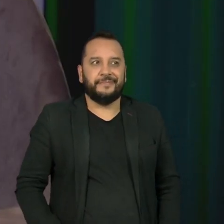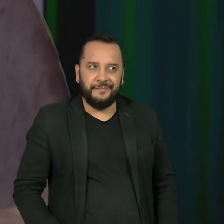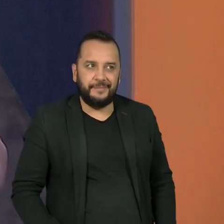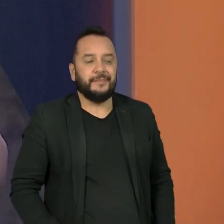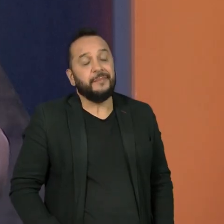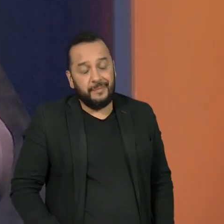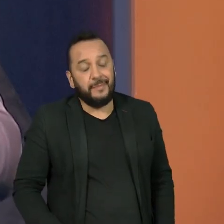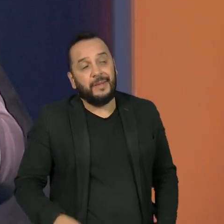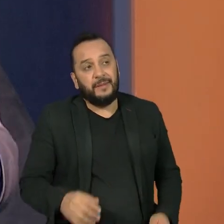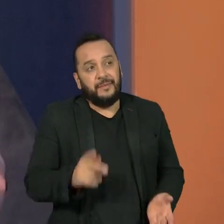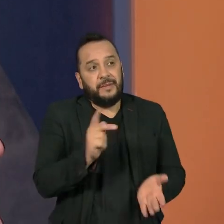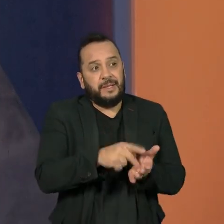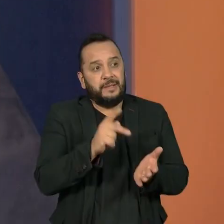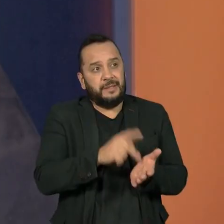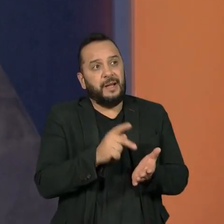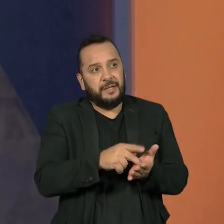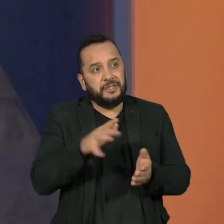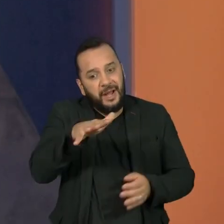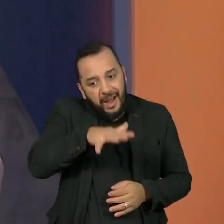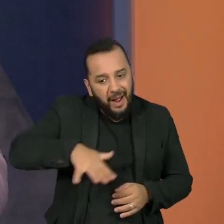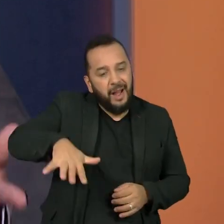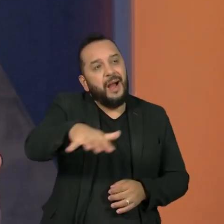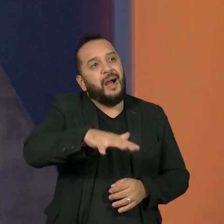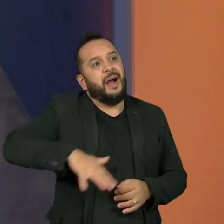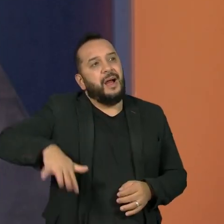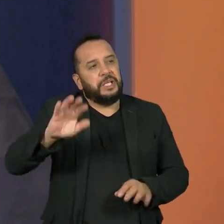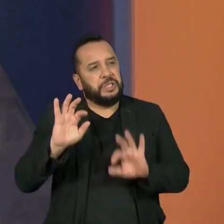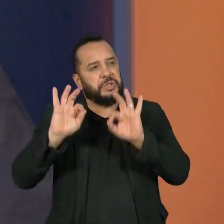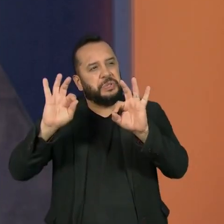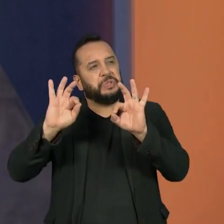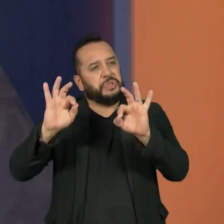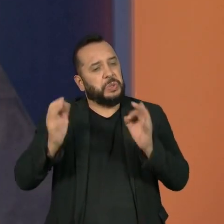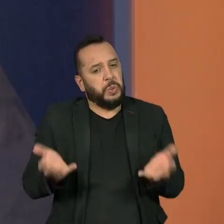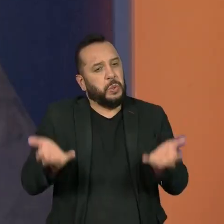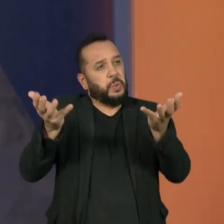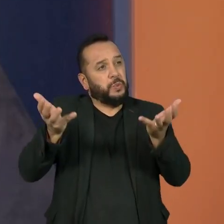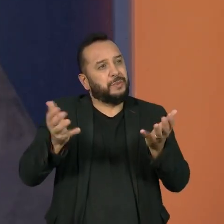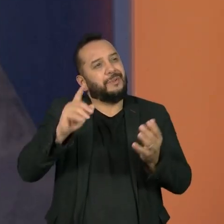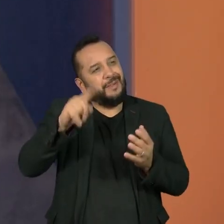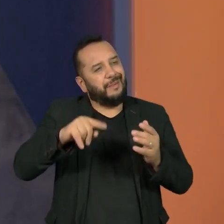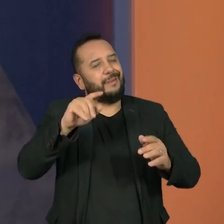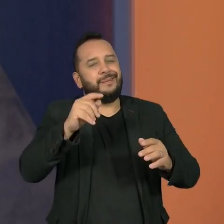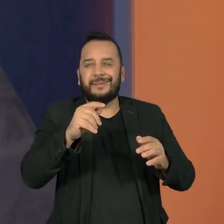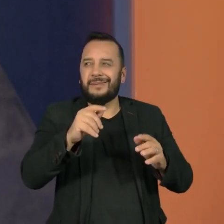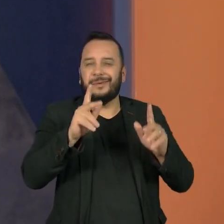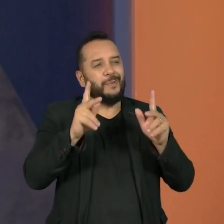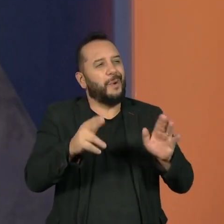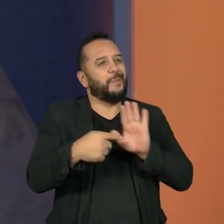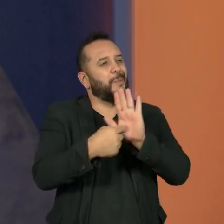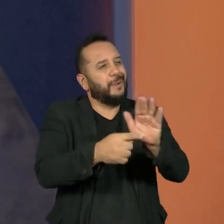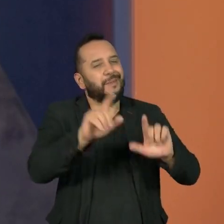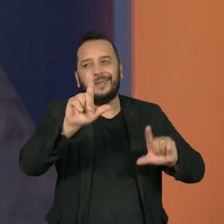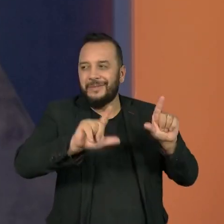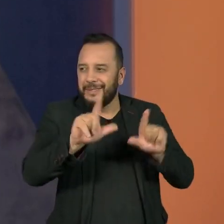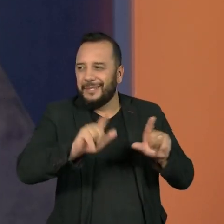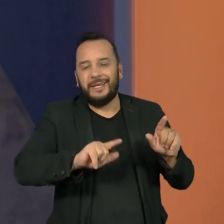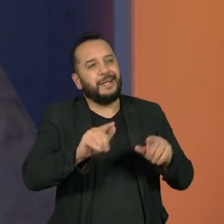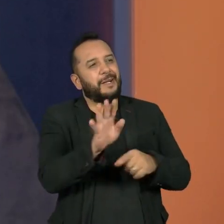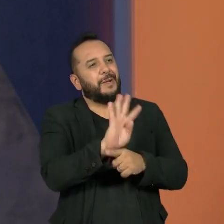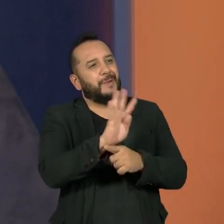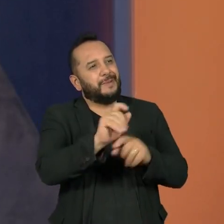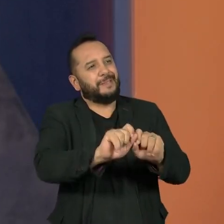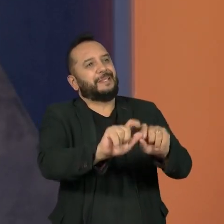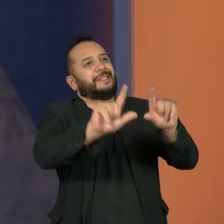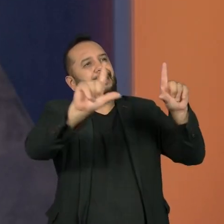tradicionalmente o mercado de luxo que um leigo vê é aquele que está na televisão, é aquele que apresenta no cinema e que dá